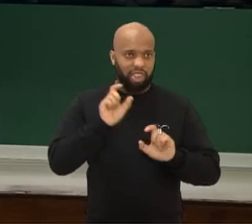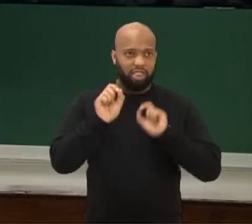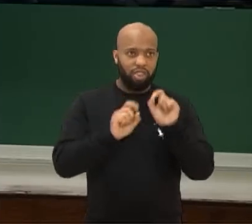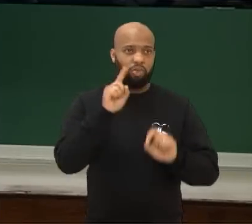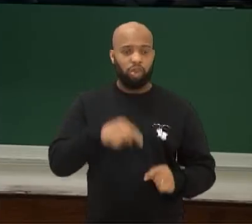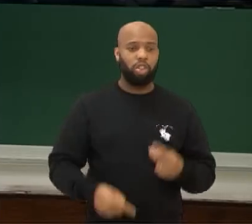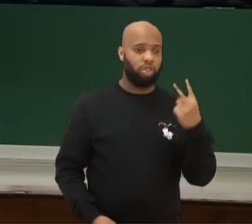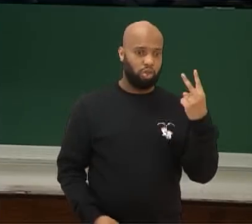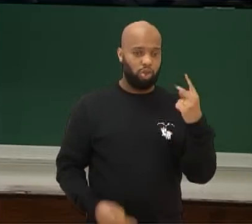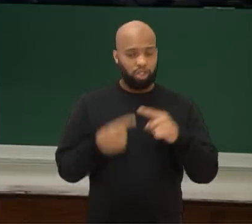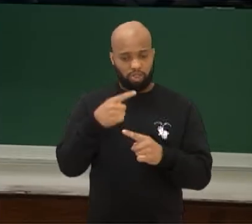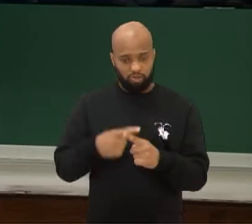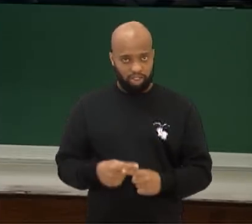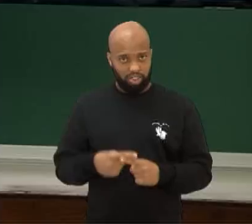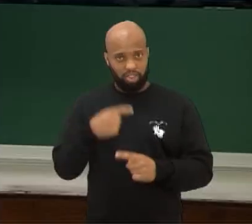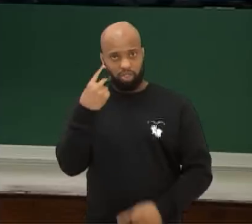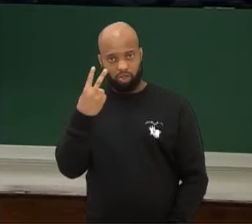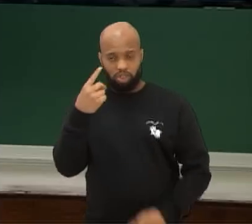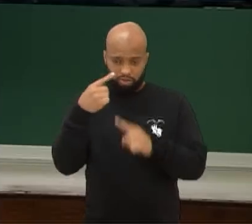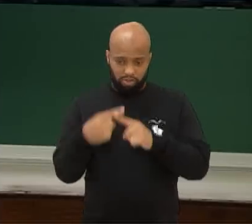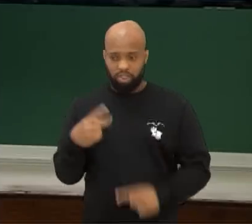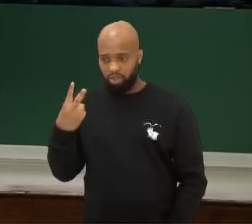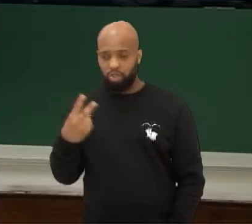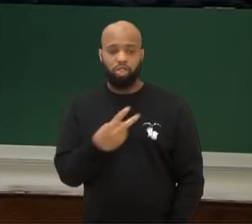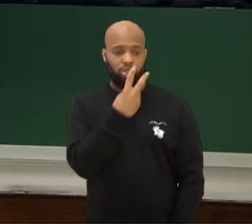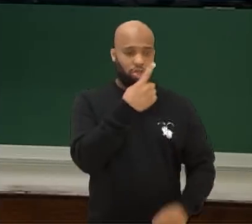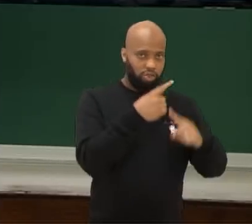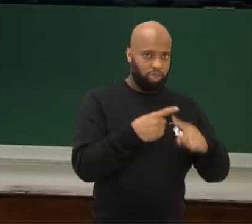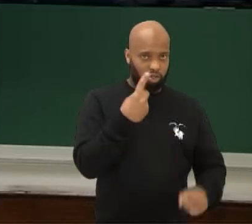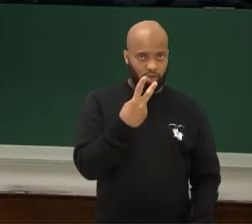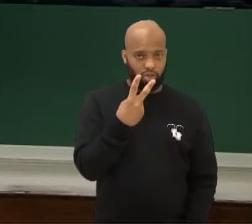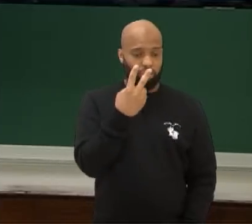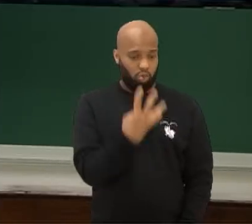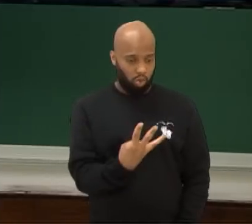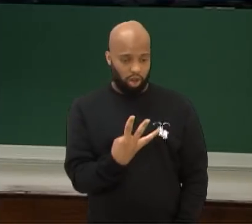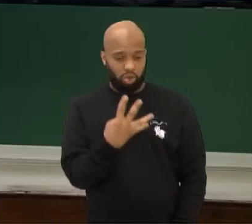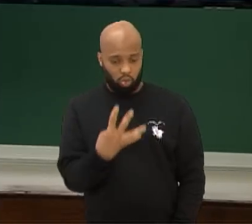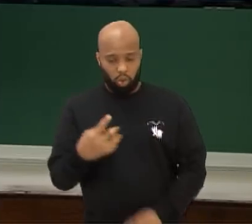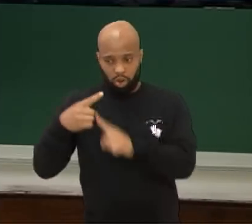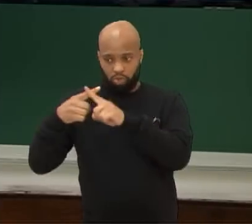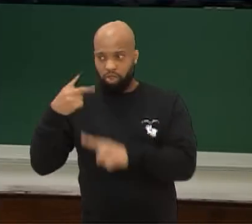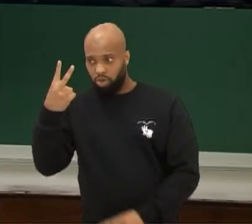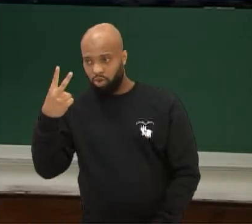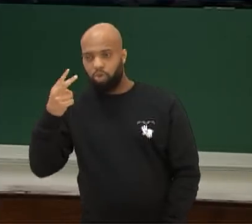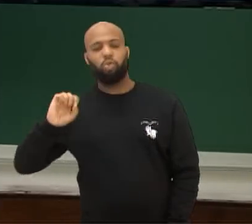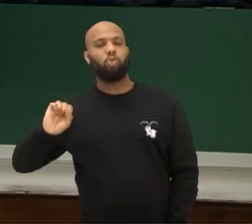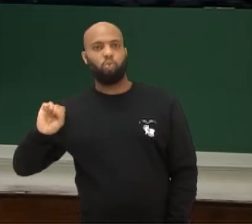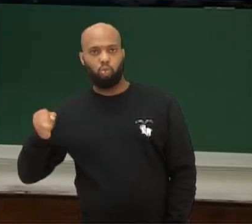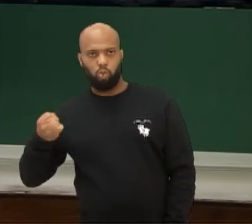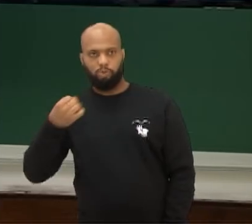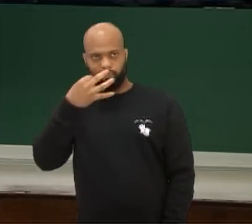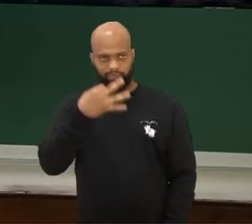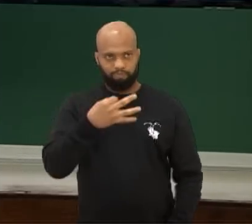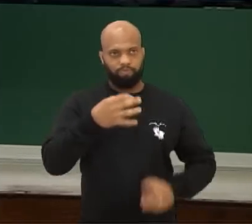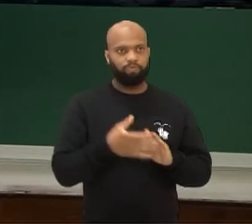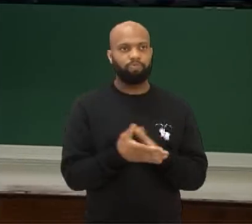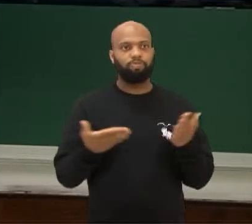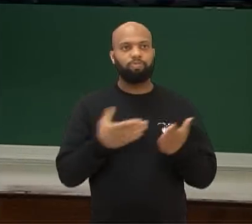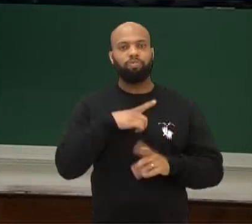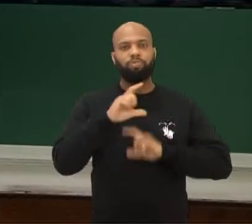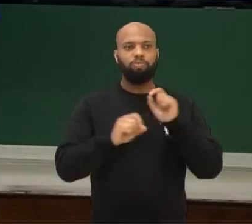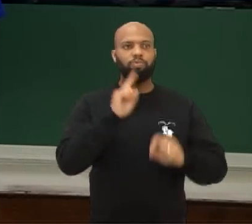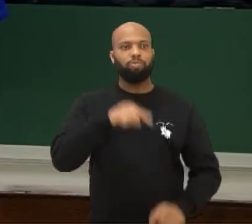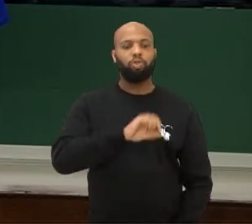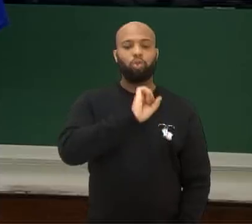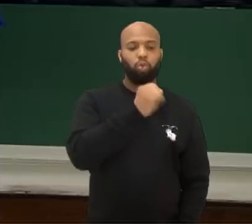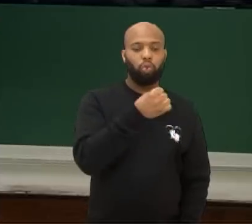vezes 2 vezes 2. 2 vezes 2, 4. 4 vezes 2, muito bem, 8. Então, eu tenho